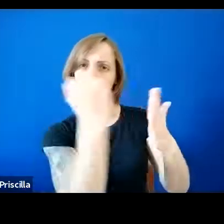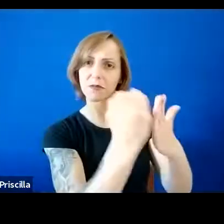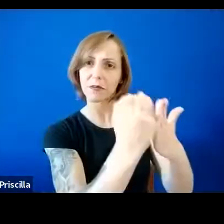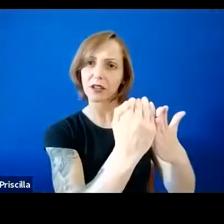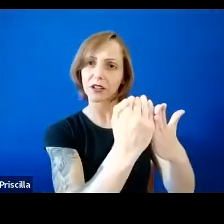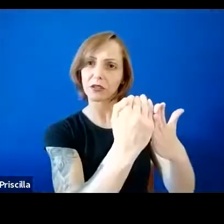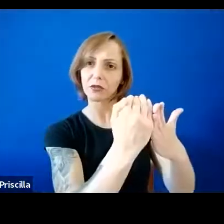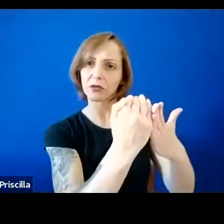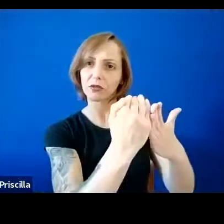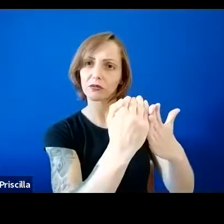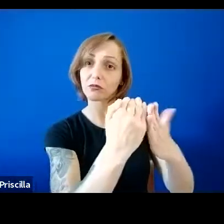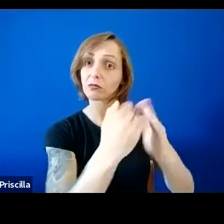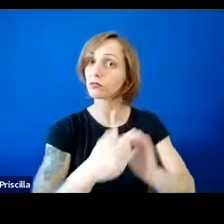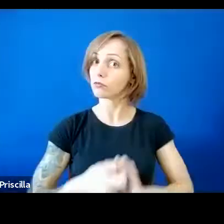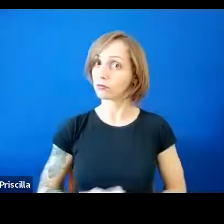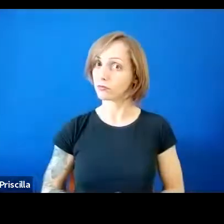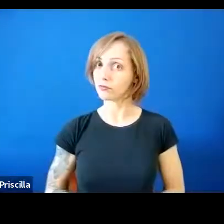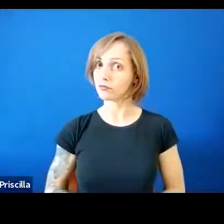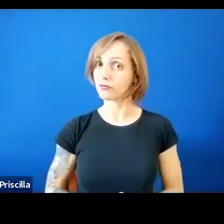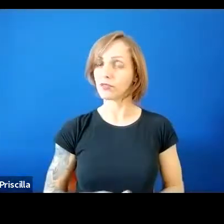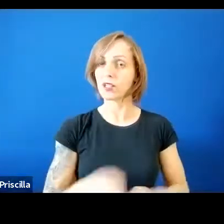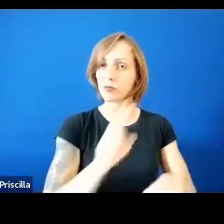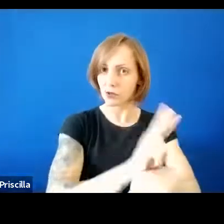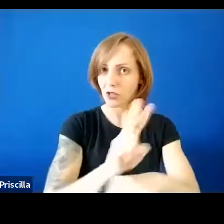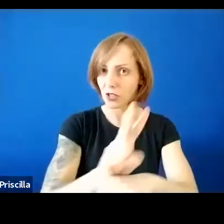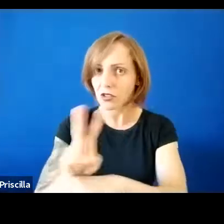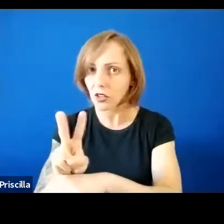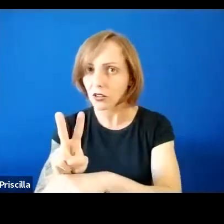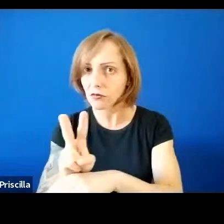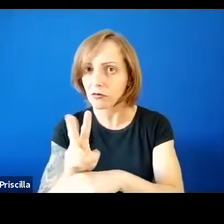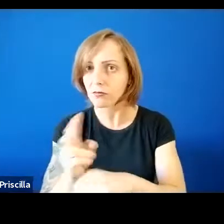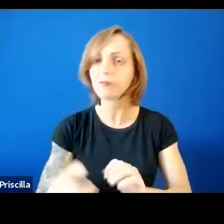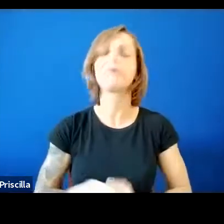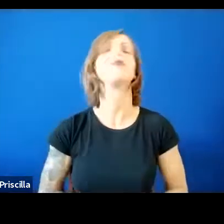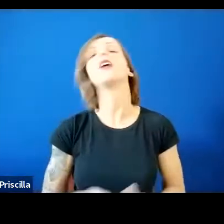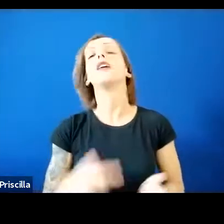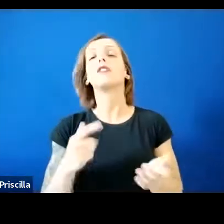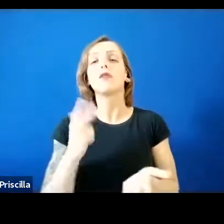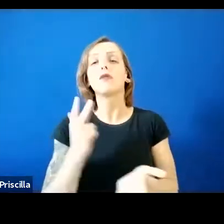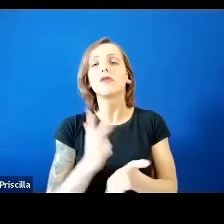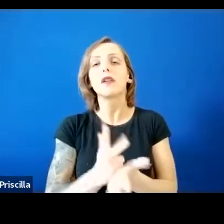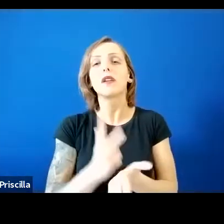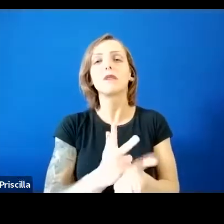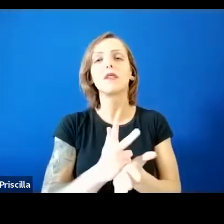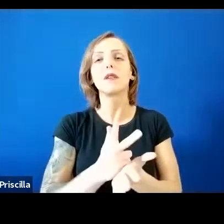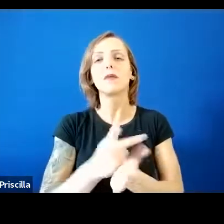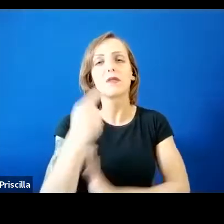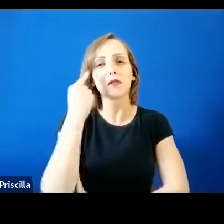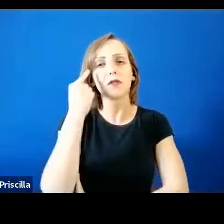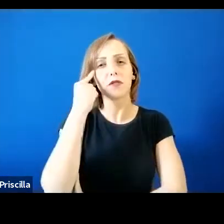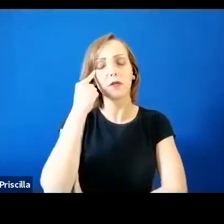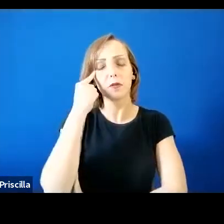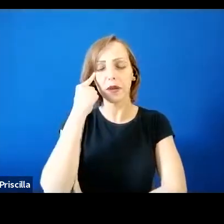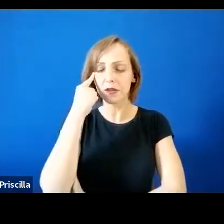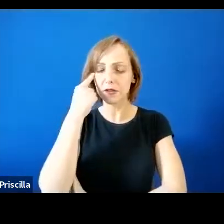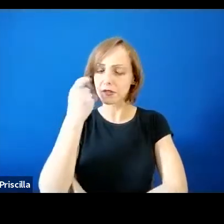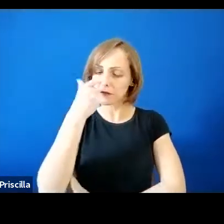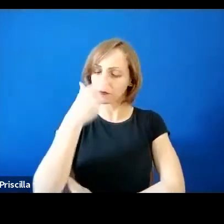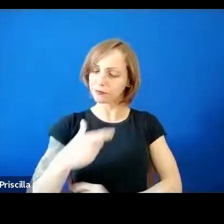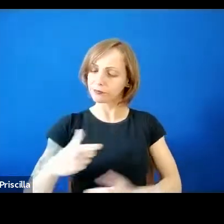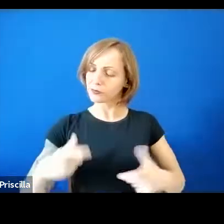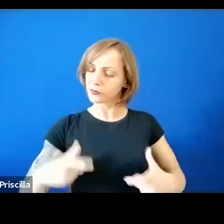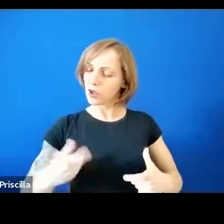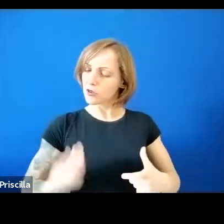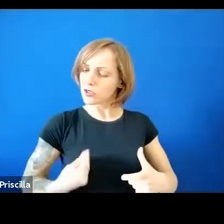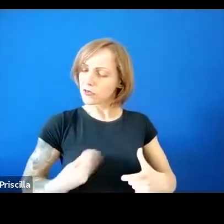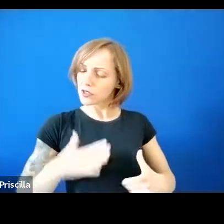Então, eu mesma olho todo o tempo nesse espaço onde eu estou, nessa floresta onde a gente